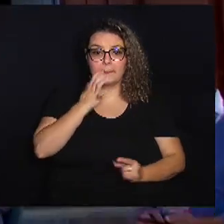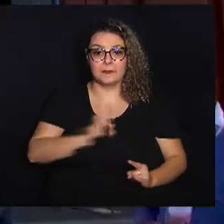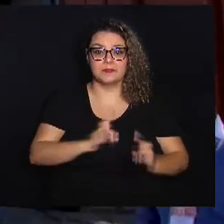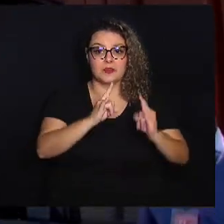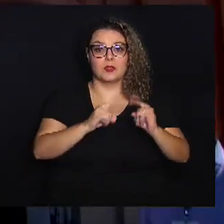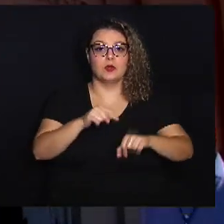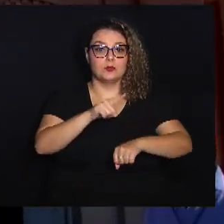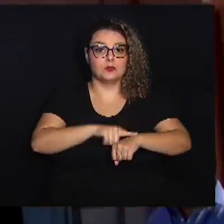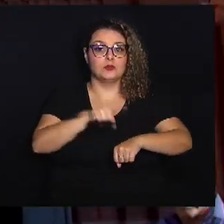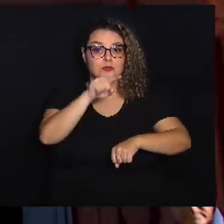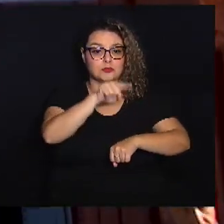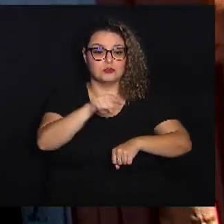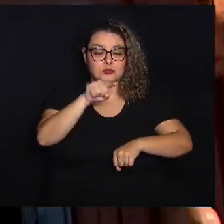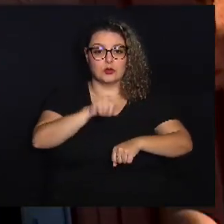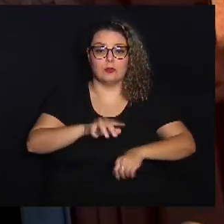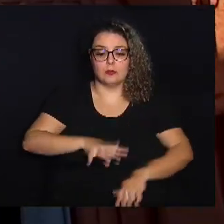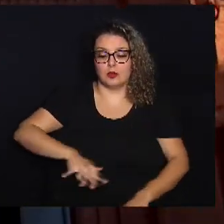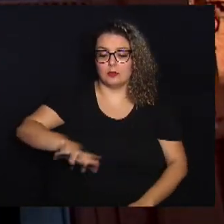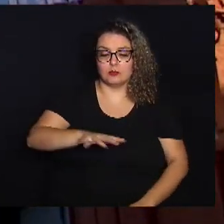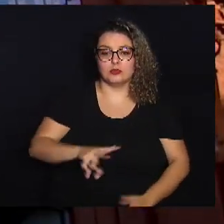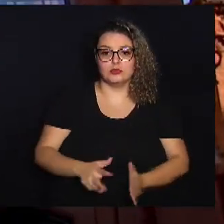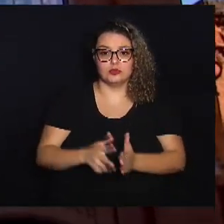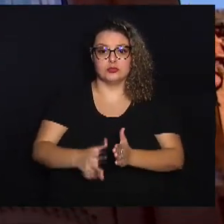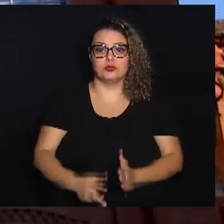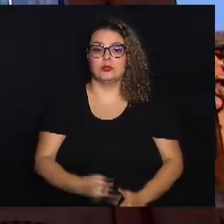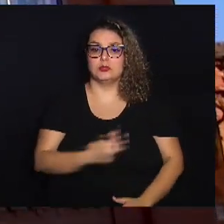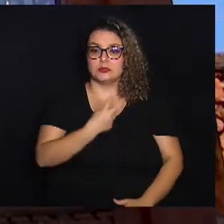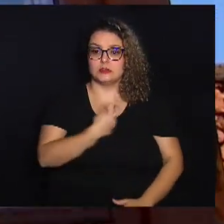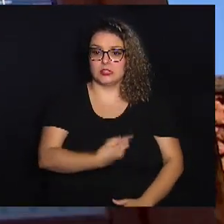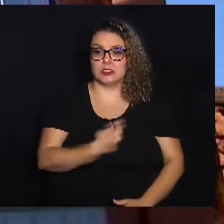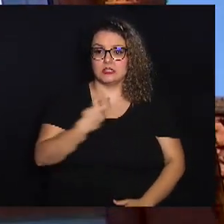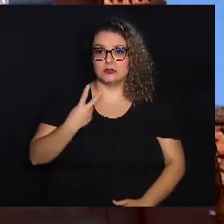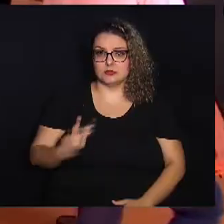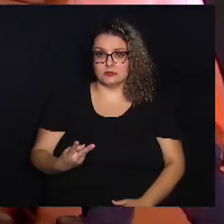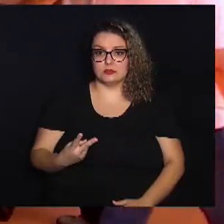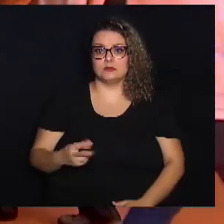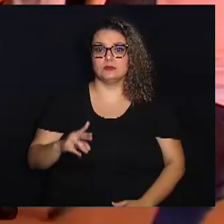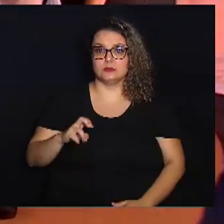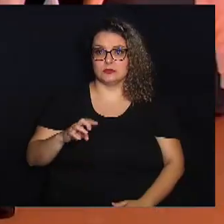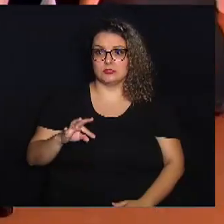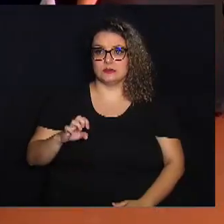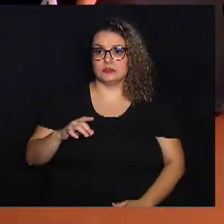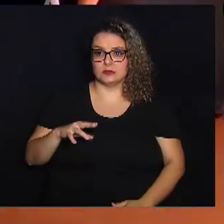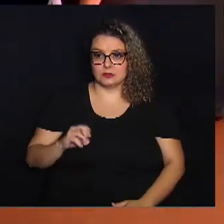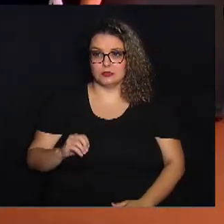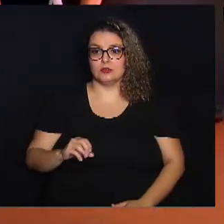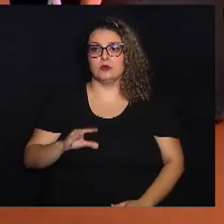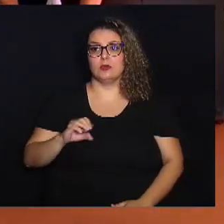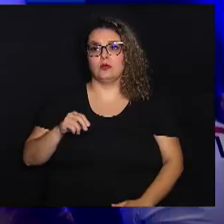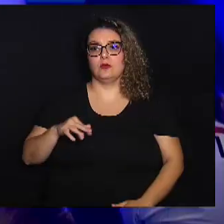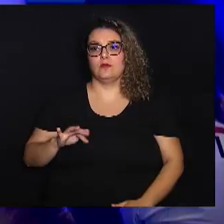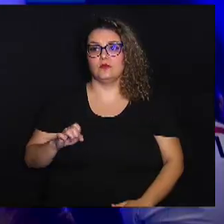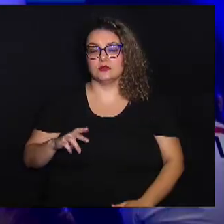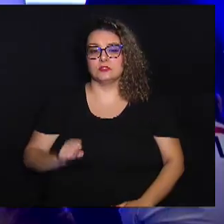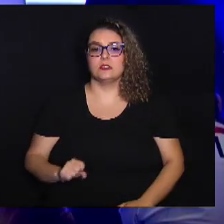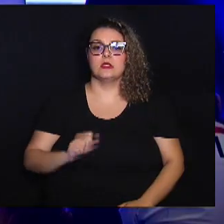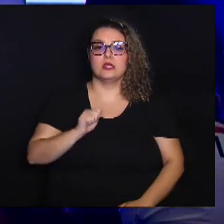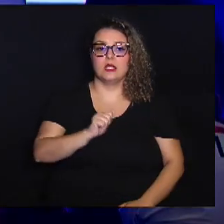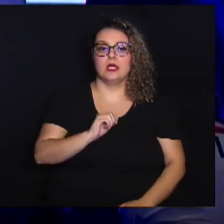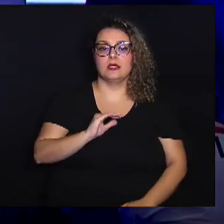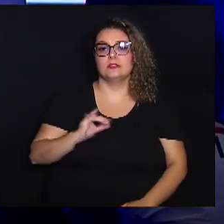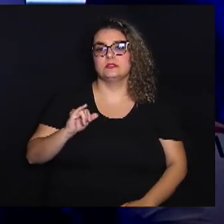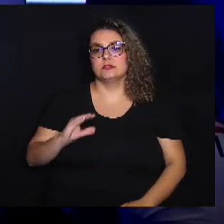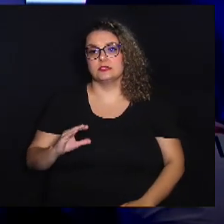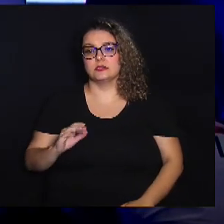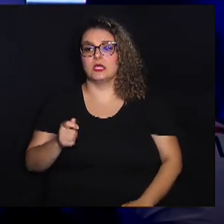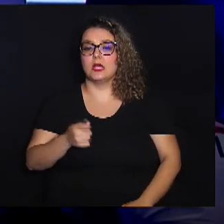Complexo Ferroviário foi o palco da 12ª edição do Retail Conference. O evento é realizado pela ACIC, a Associação